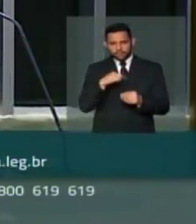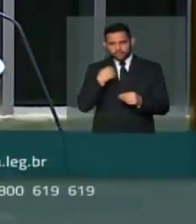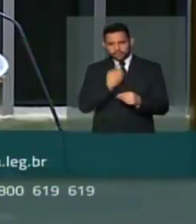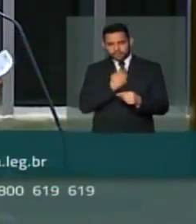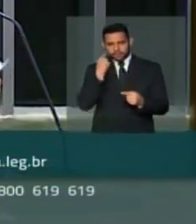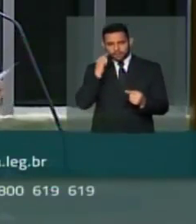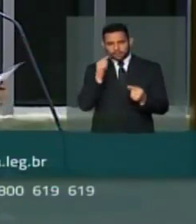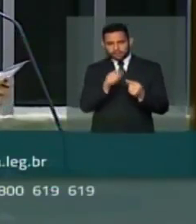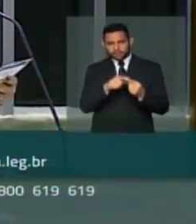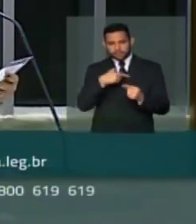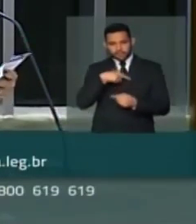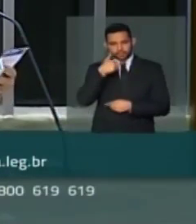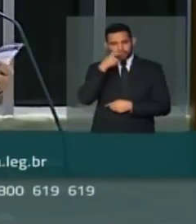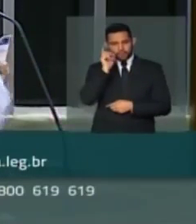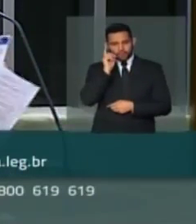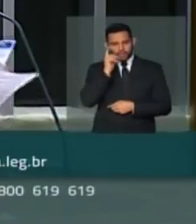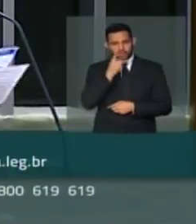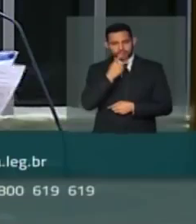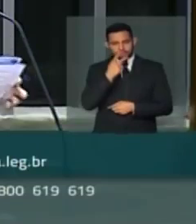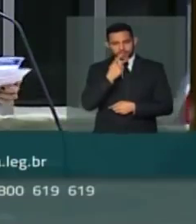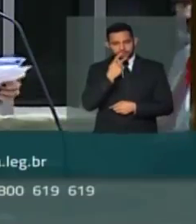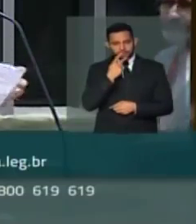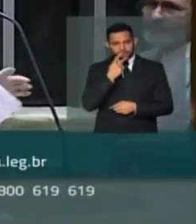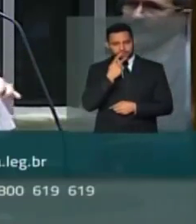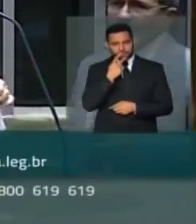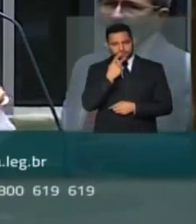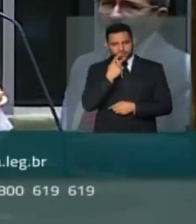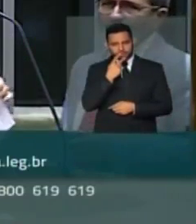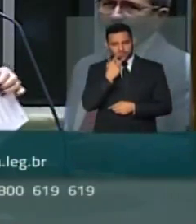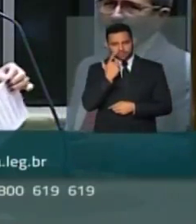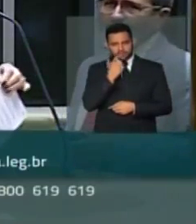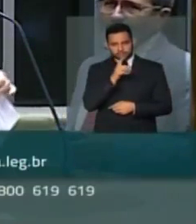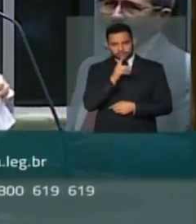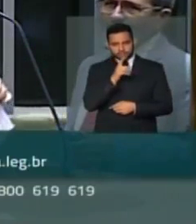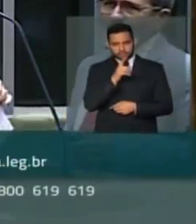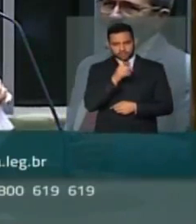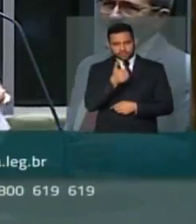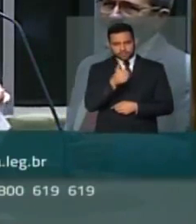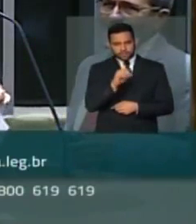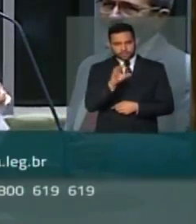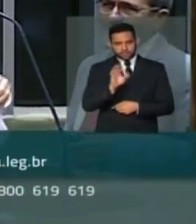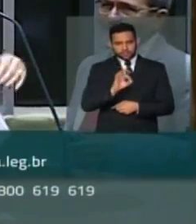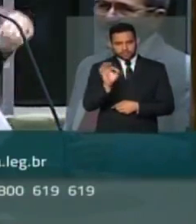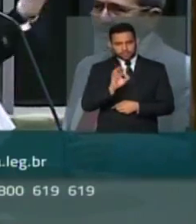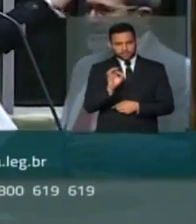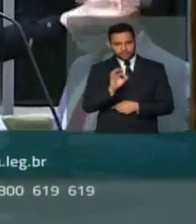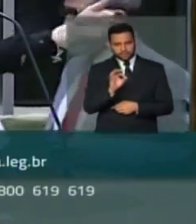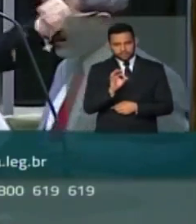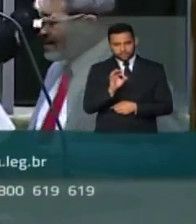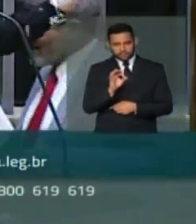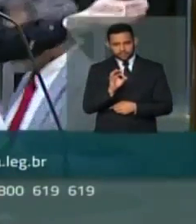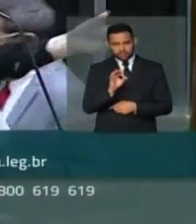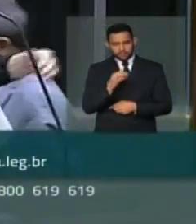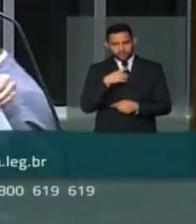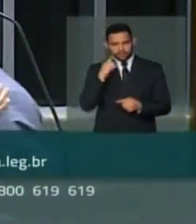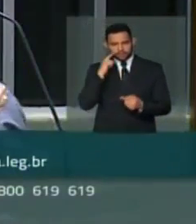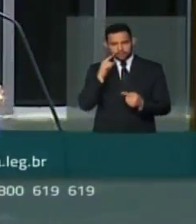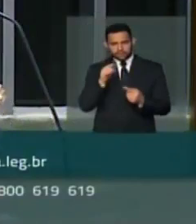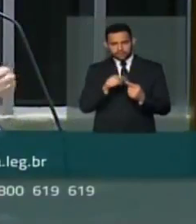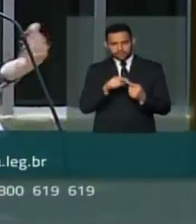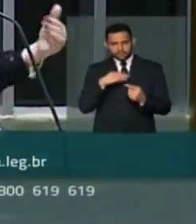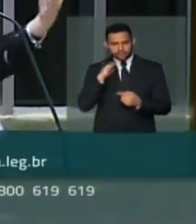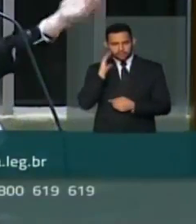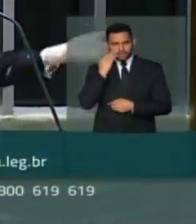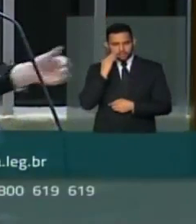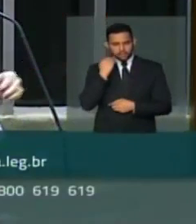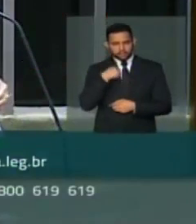acordamos a partir de ontem, nós dizíamos que o quociente eleitoral deveria ser de 10%. Acordamos, estamos entendendo